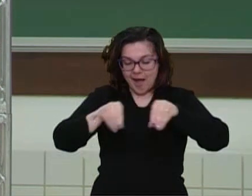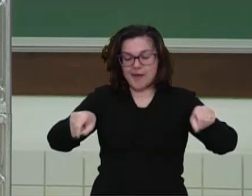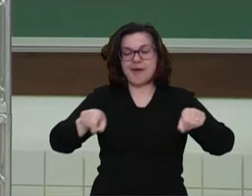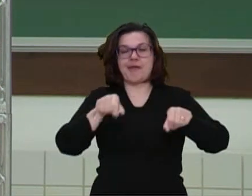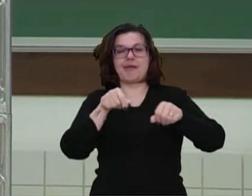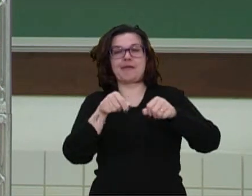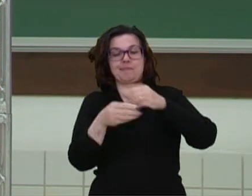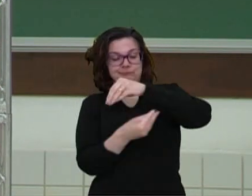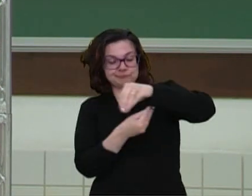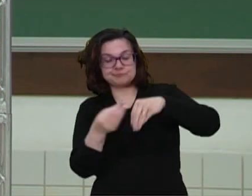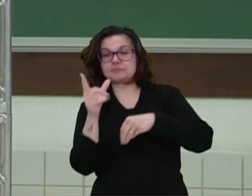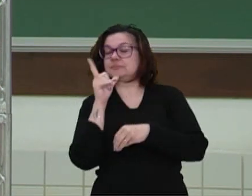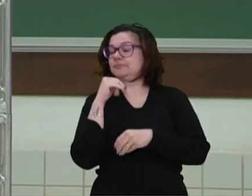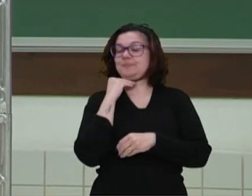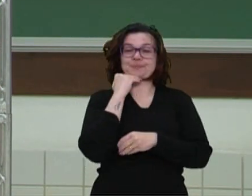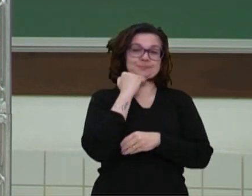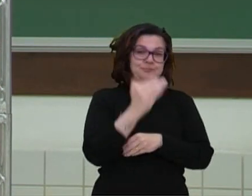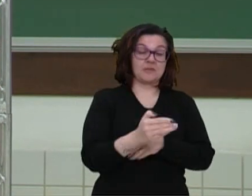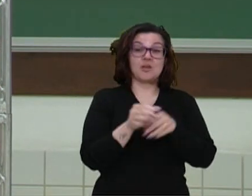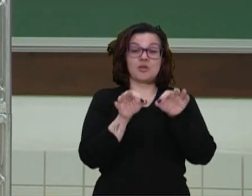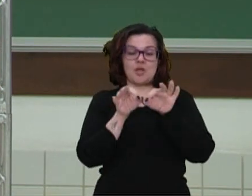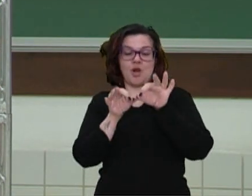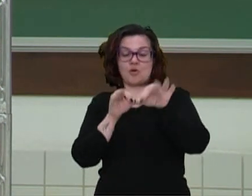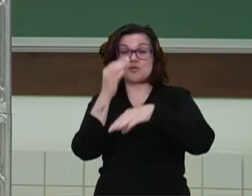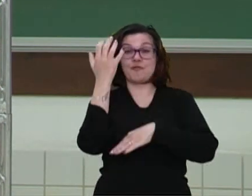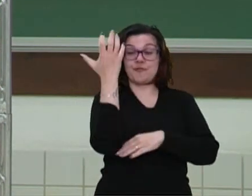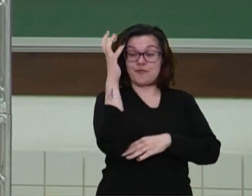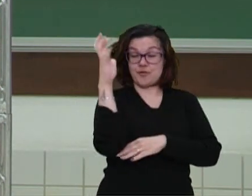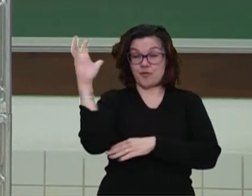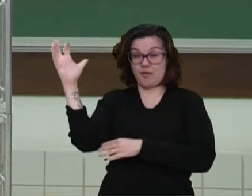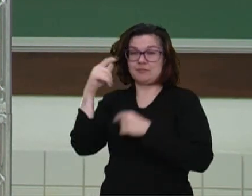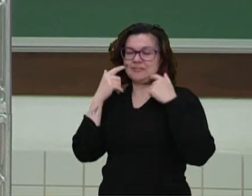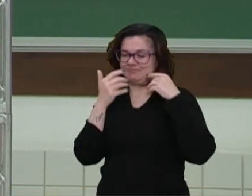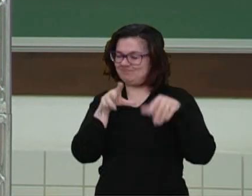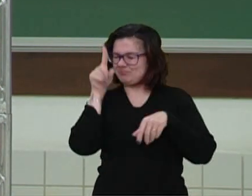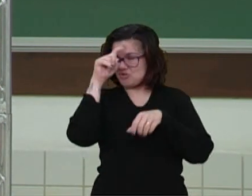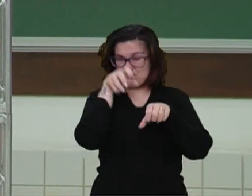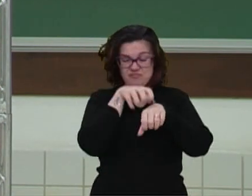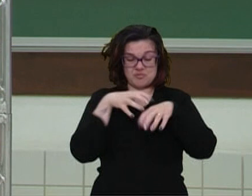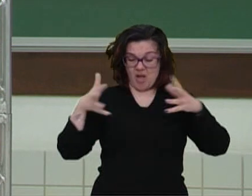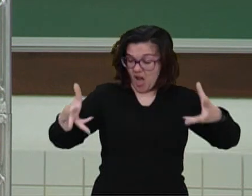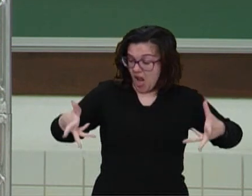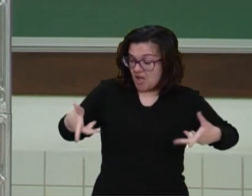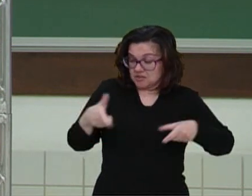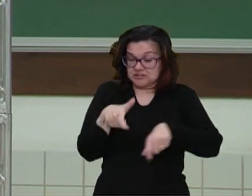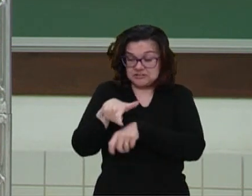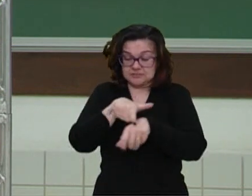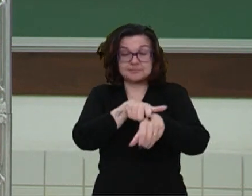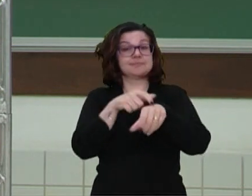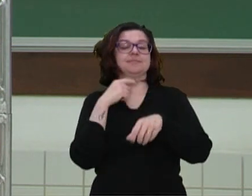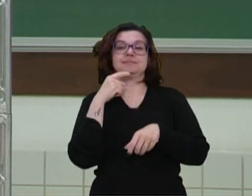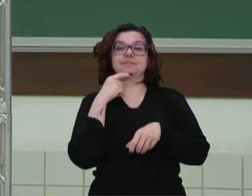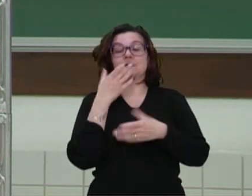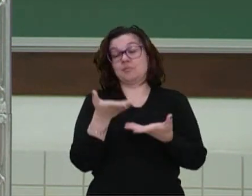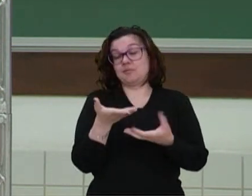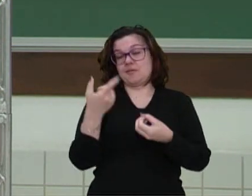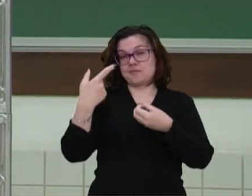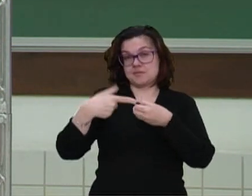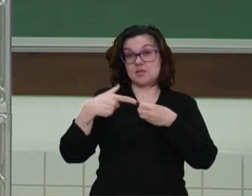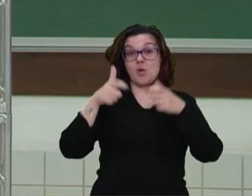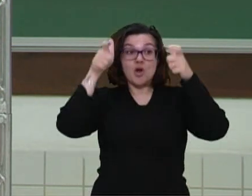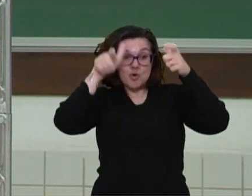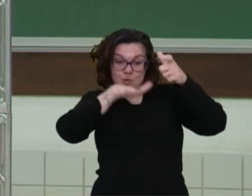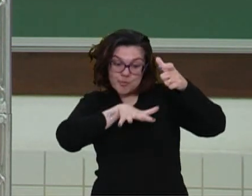lama, não podiam se deslocar no meio de florestas, a não ser com muita dificuldade, e não entravam em cidades. A guerra era no campo de